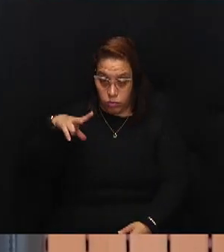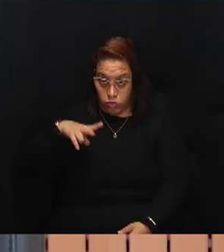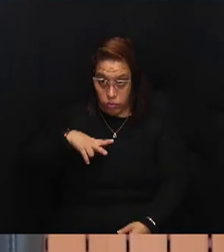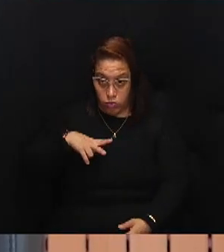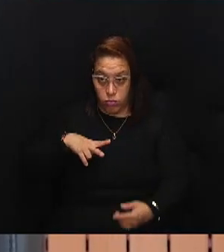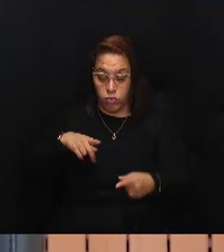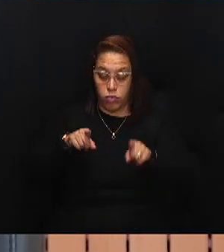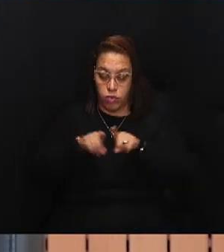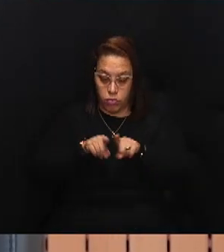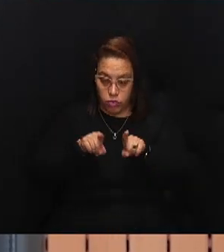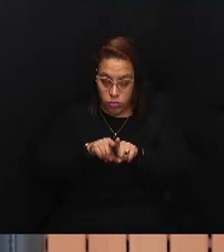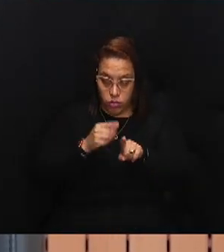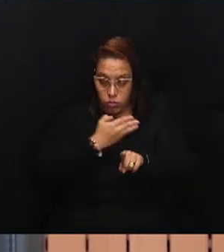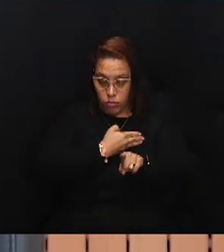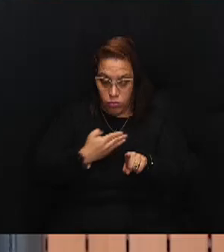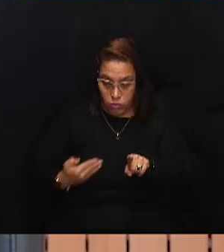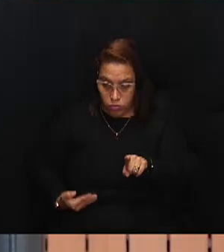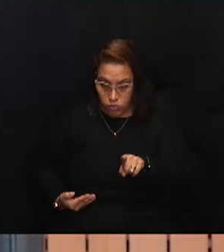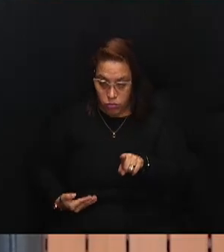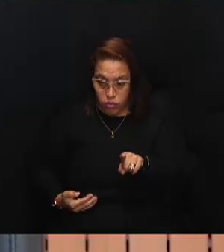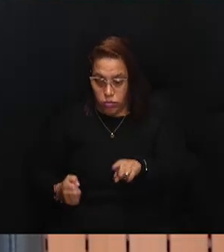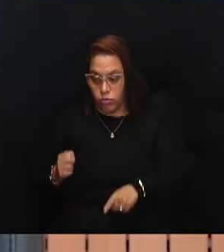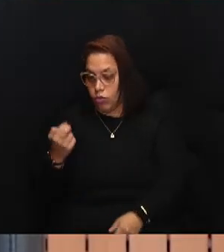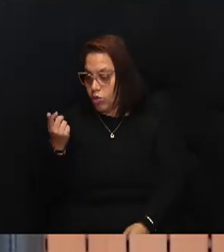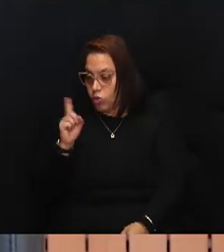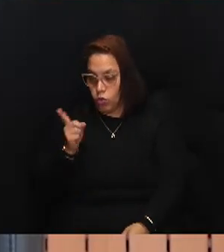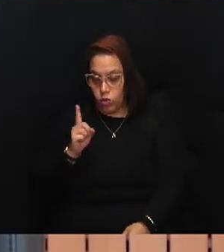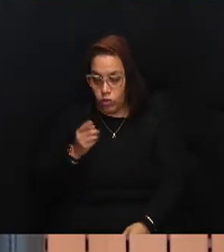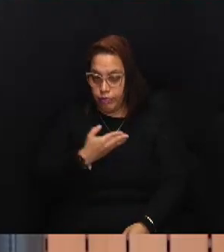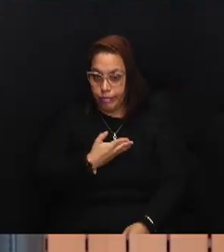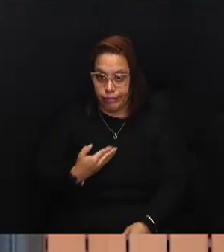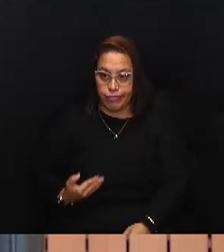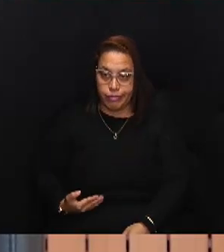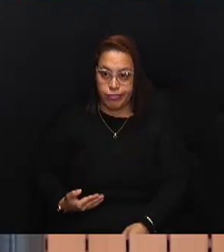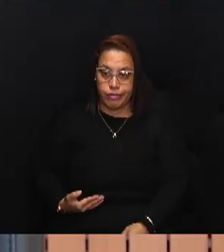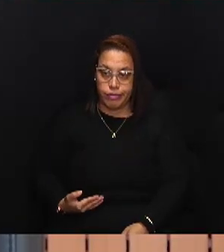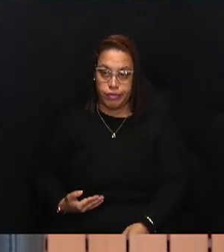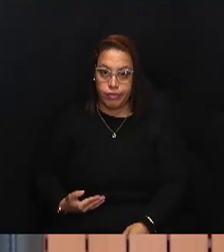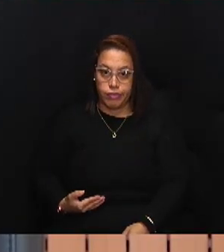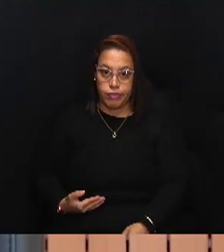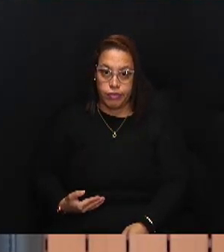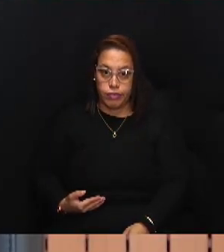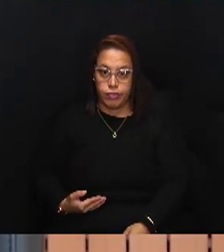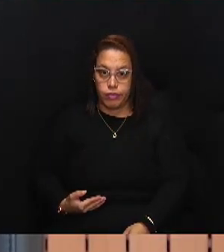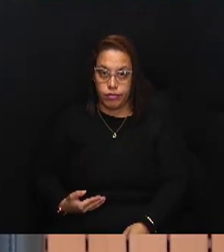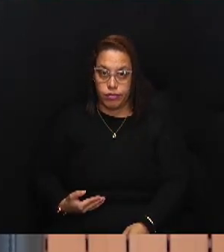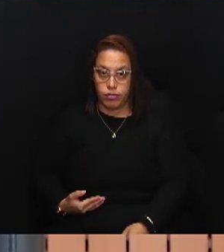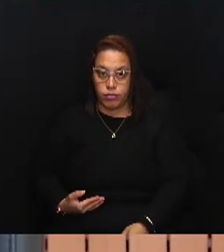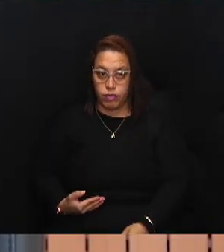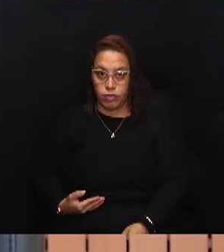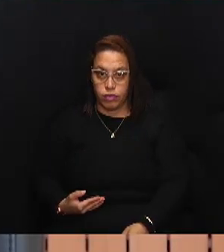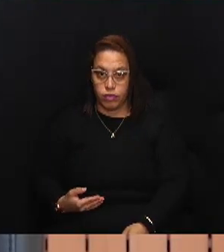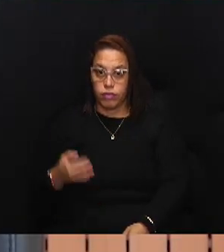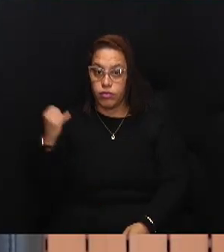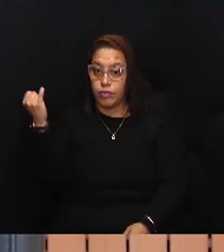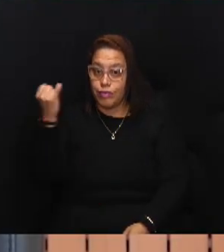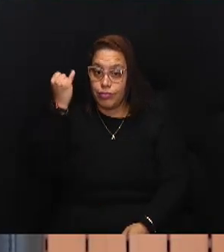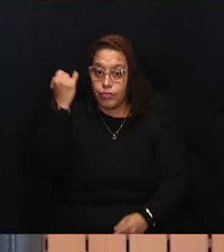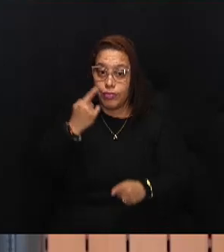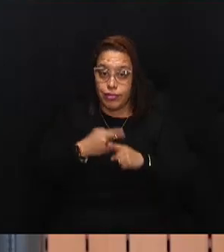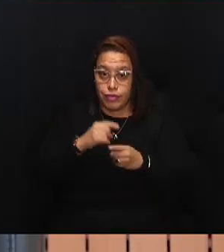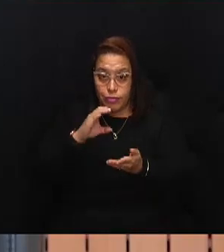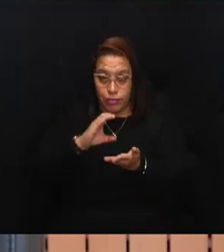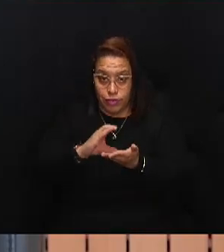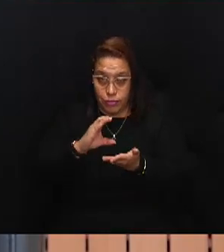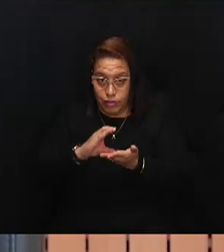como governamental ou não governamental, que a gente fala, né? E isso é importante, porque o Conselho está